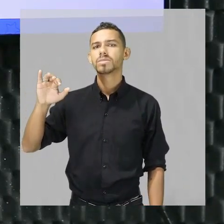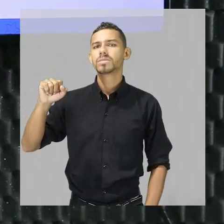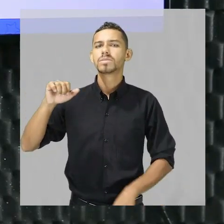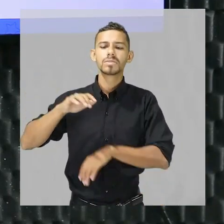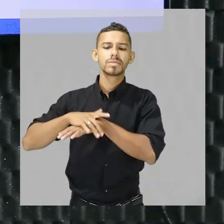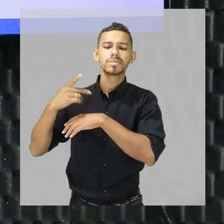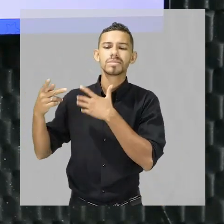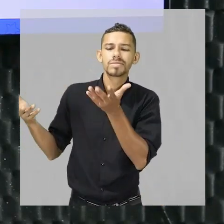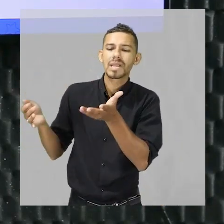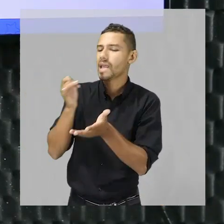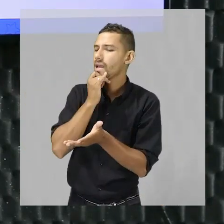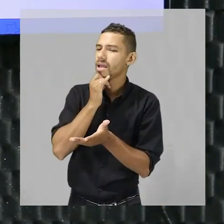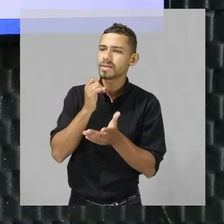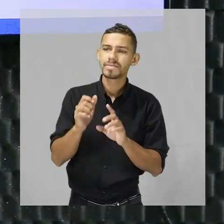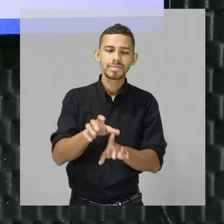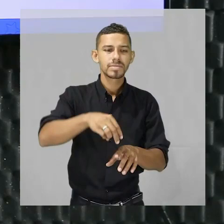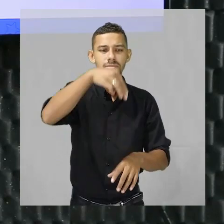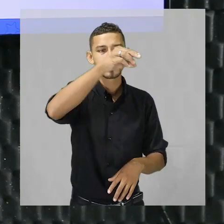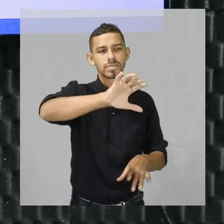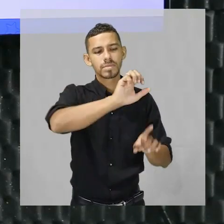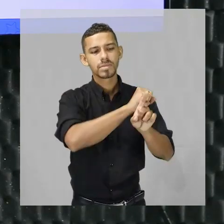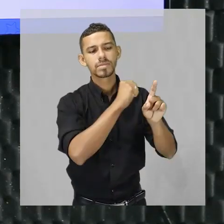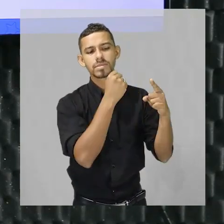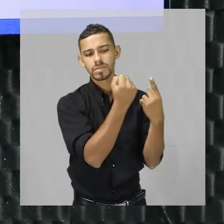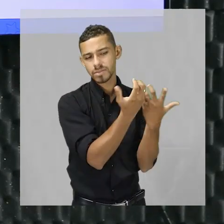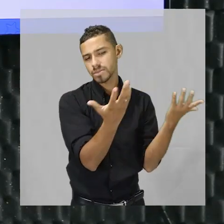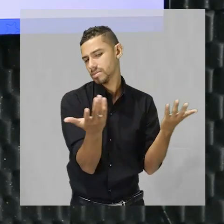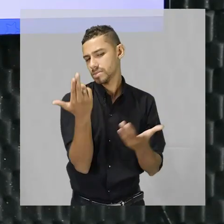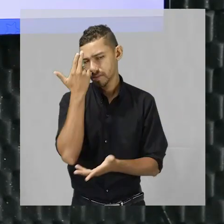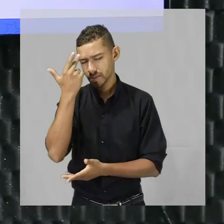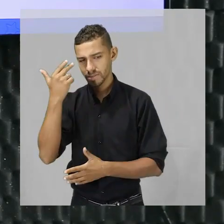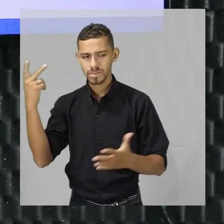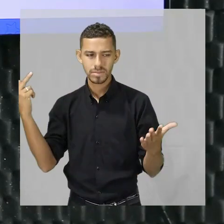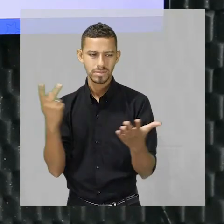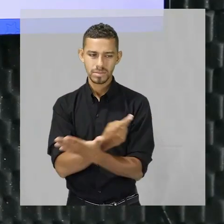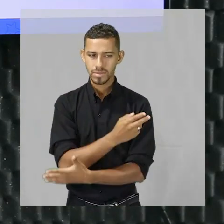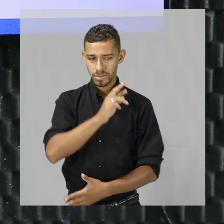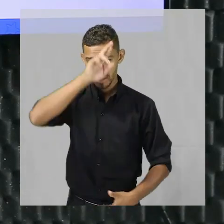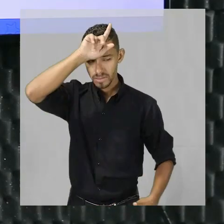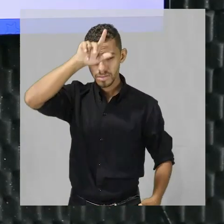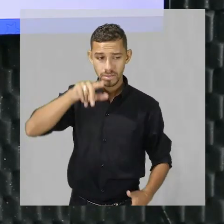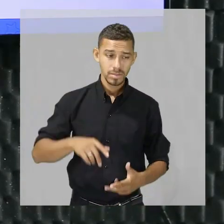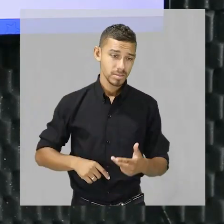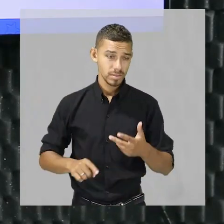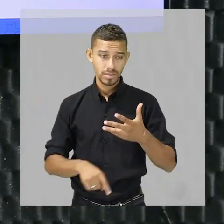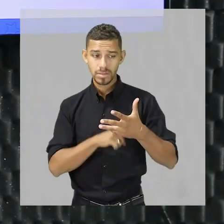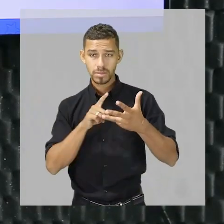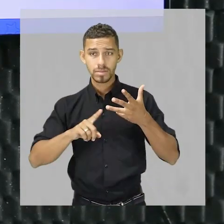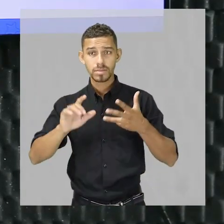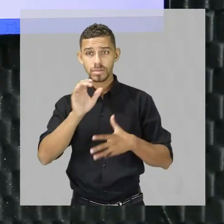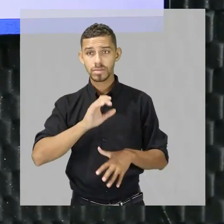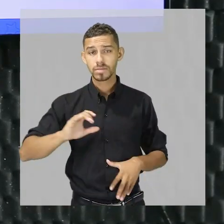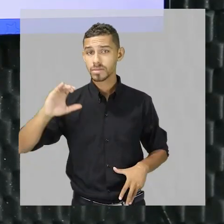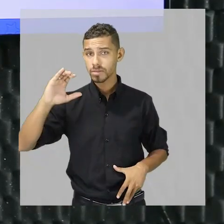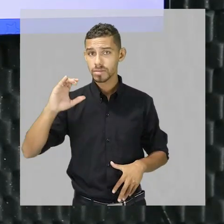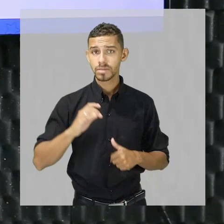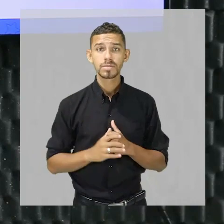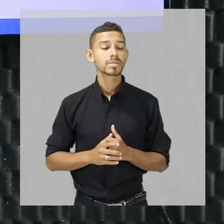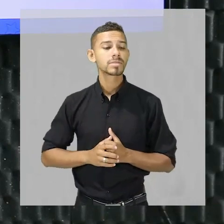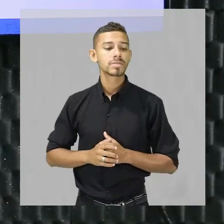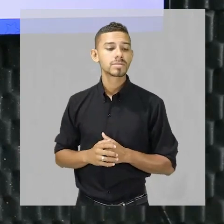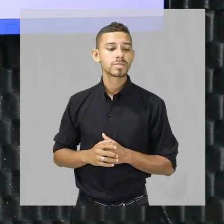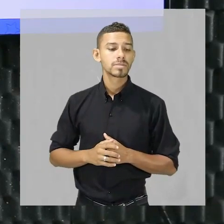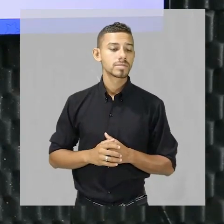atreladas a mapas, por exemplo, sociais do que mapas históricos. Então aí eu já tenho um erro, belezinha? Bora ver o erro aí da letra